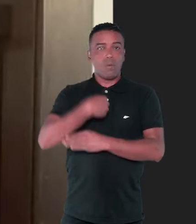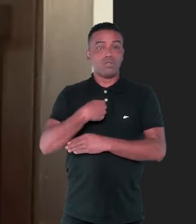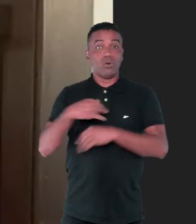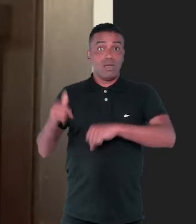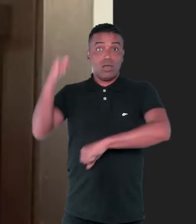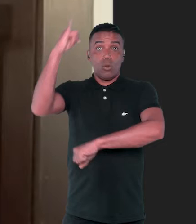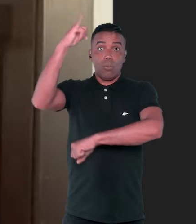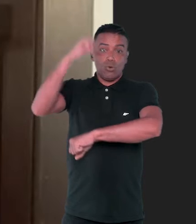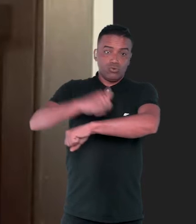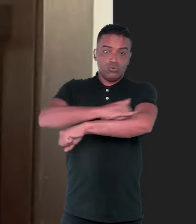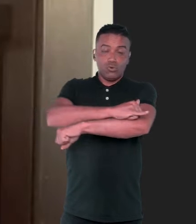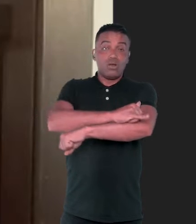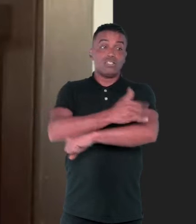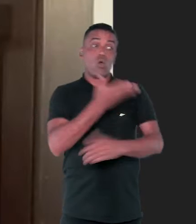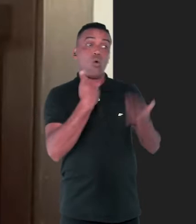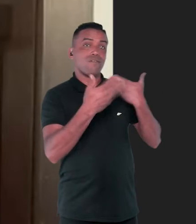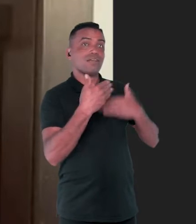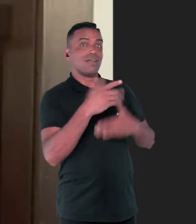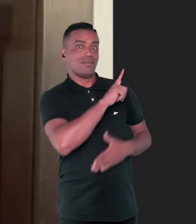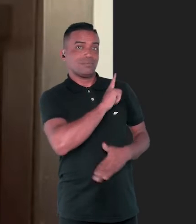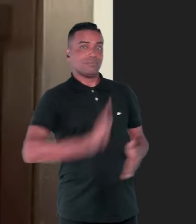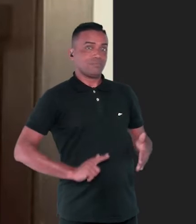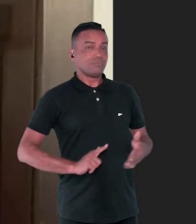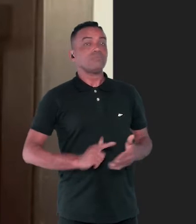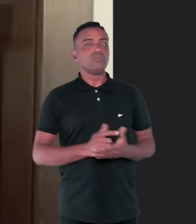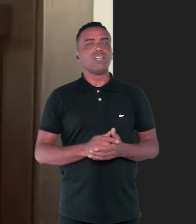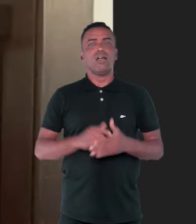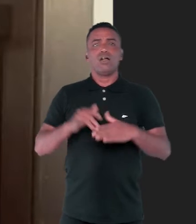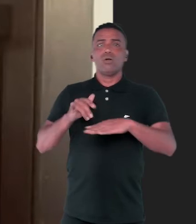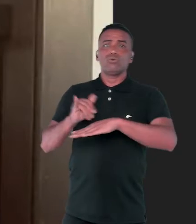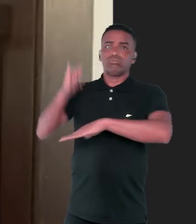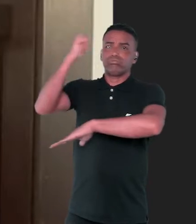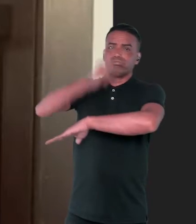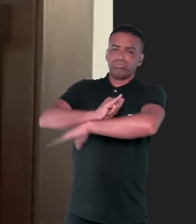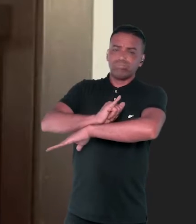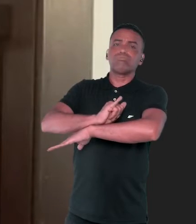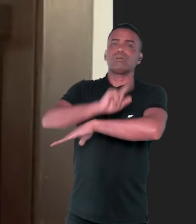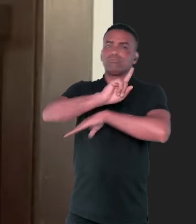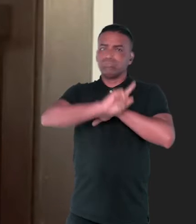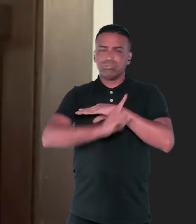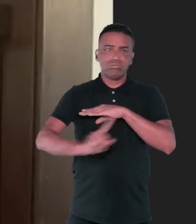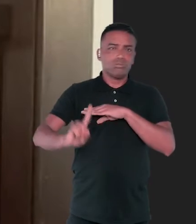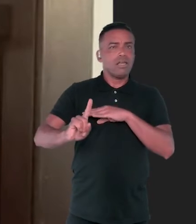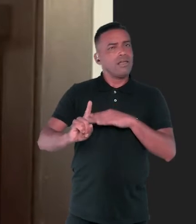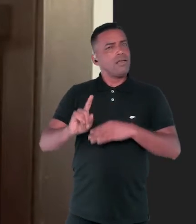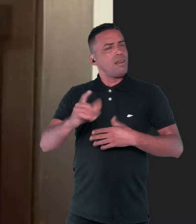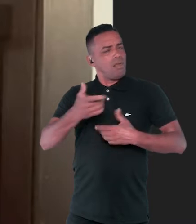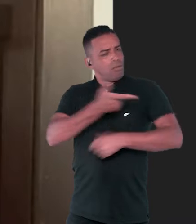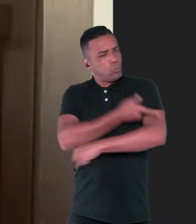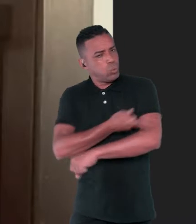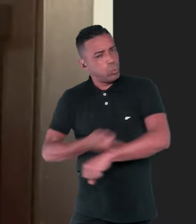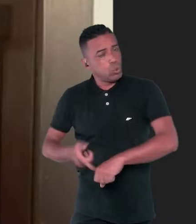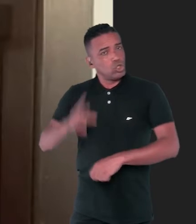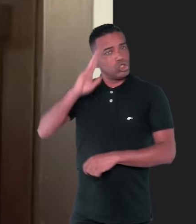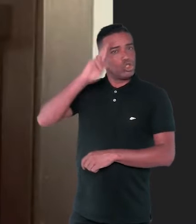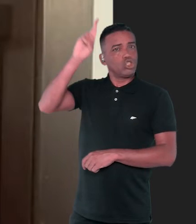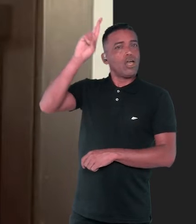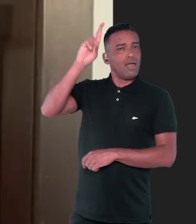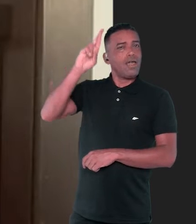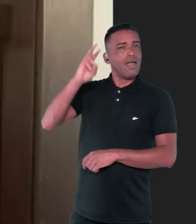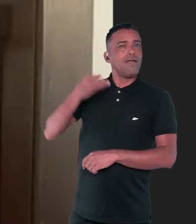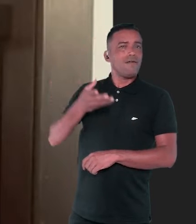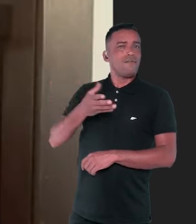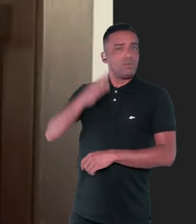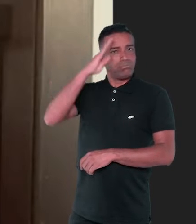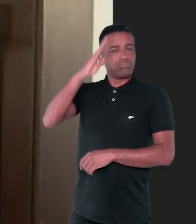aeroporto, conversasse com ele. Cheguei lá, ele desceu do avião, muito solícito, o chefe do gabinete militar disse para ele: governador, esse é a porta que eu falo com o senhor.